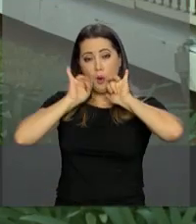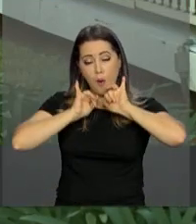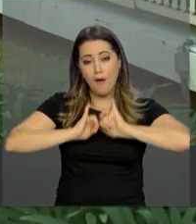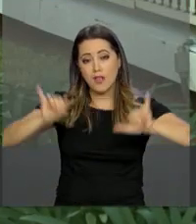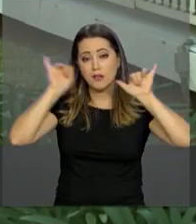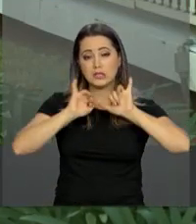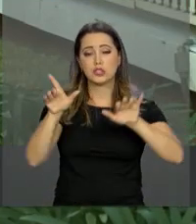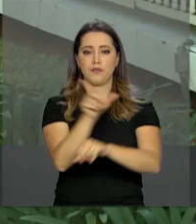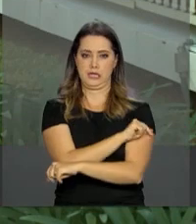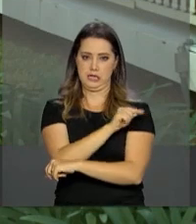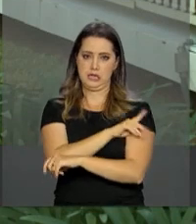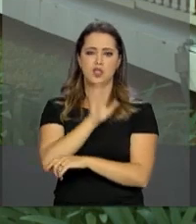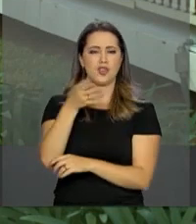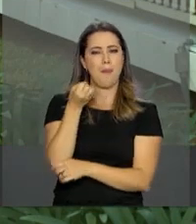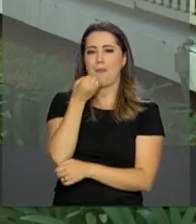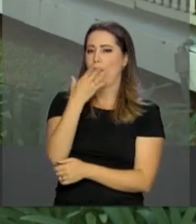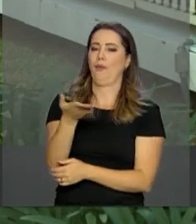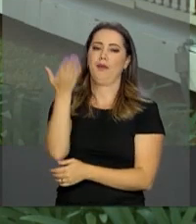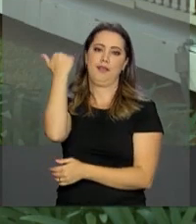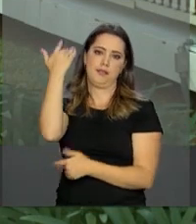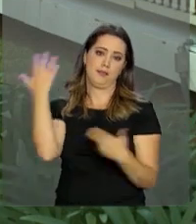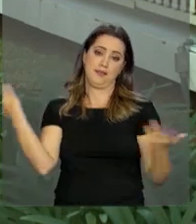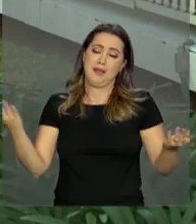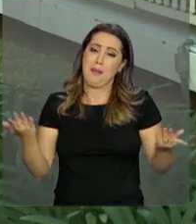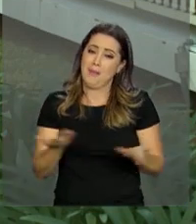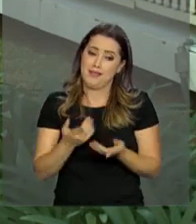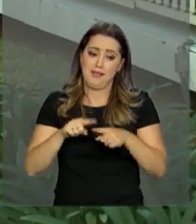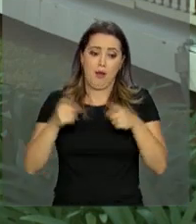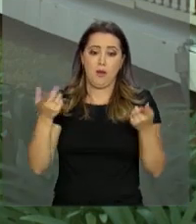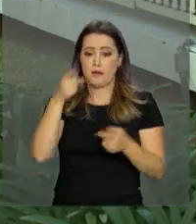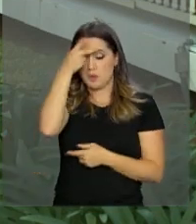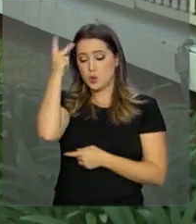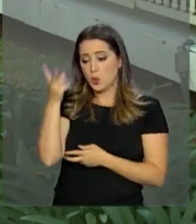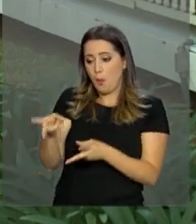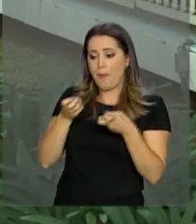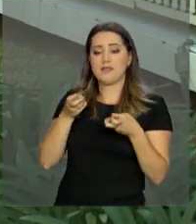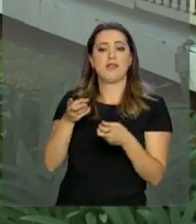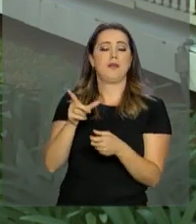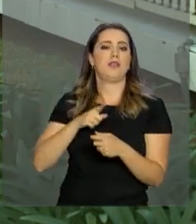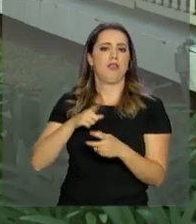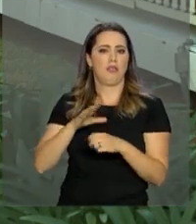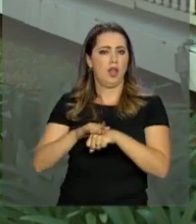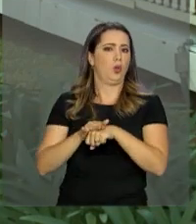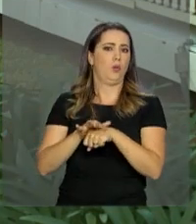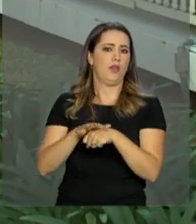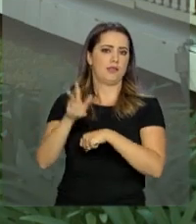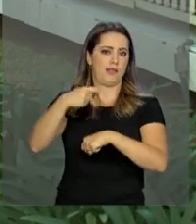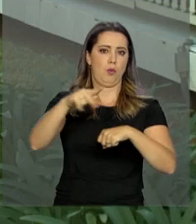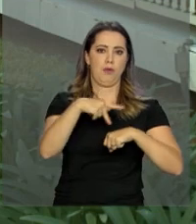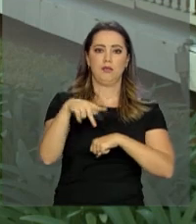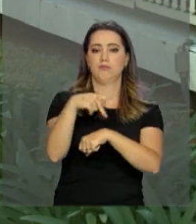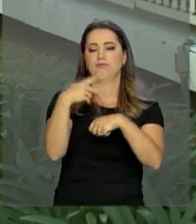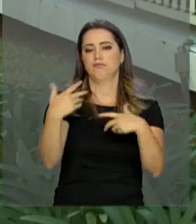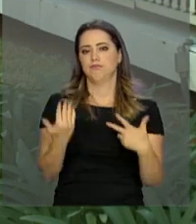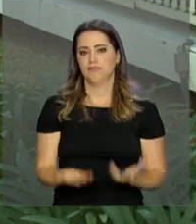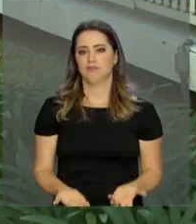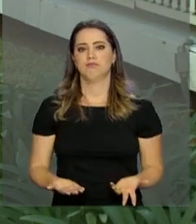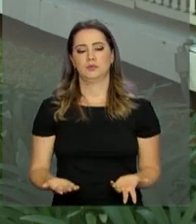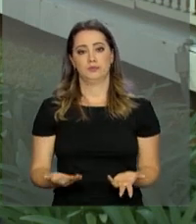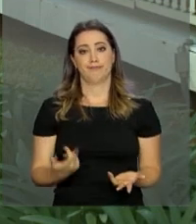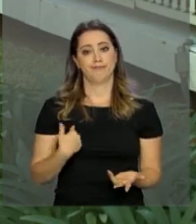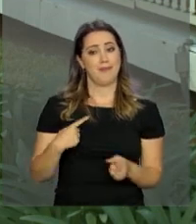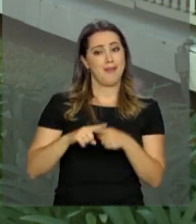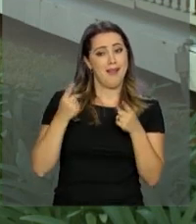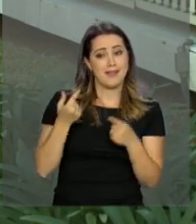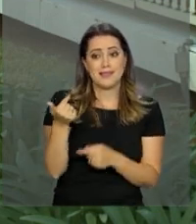dessa situação muitas pessoas achavam que o vírus não estariam mais circulando no país no entanto a ao